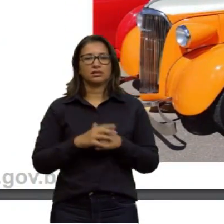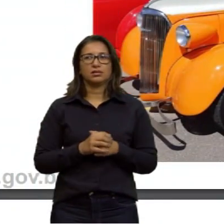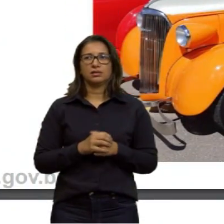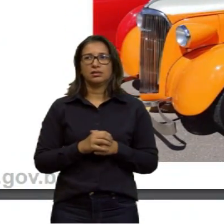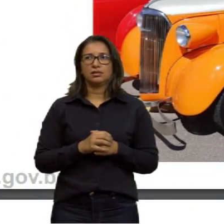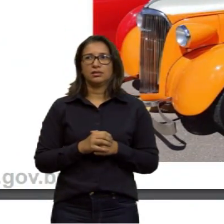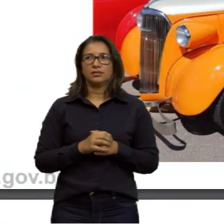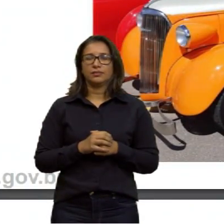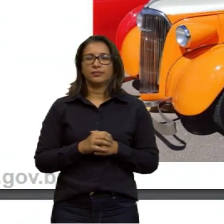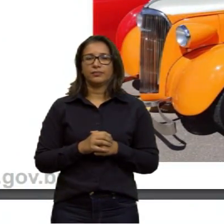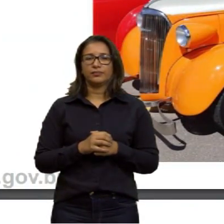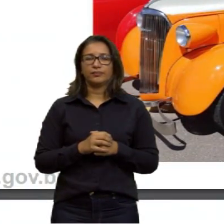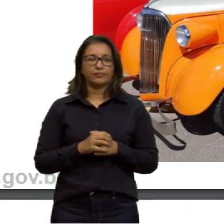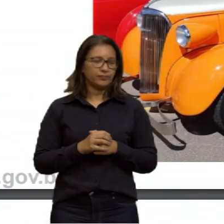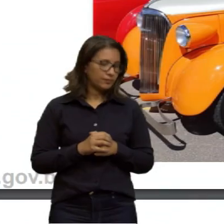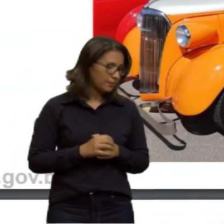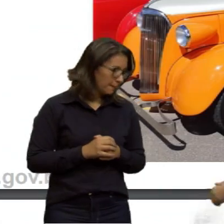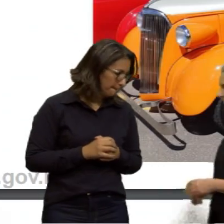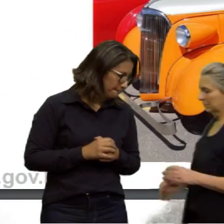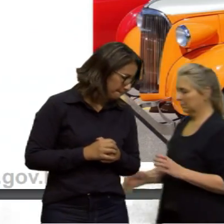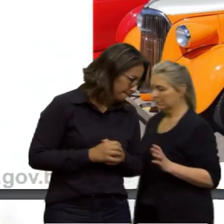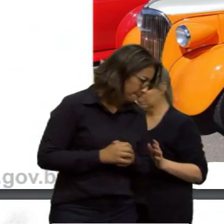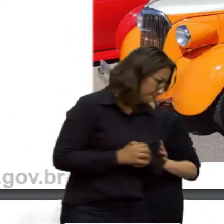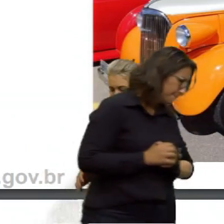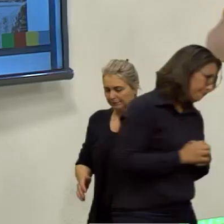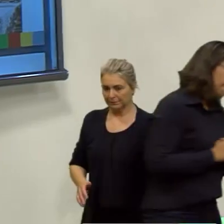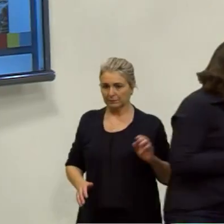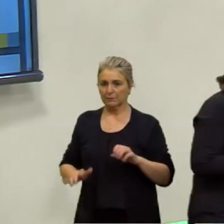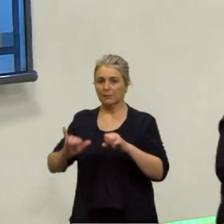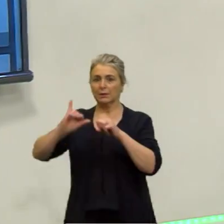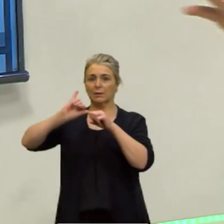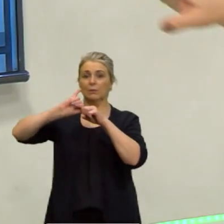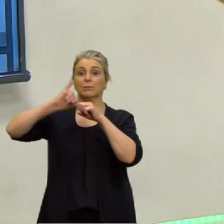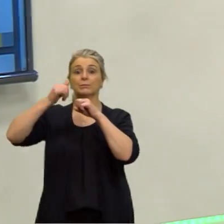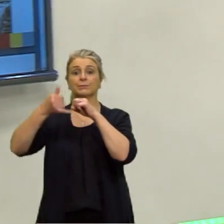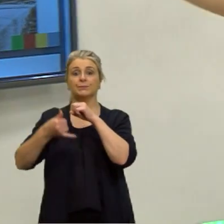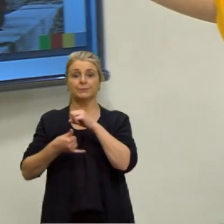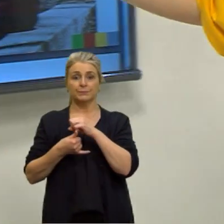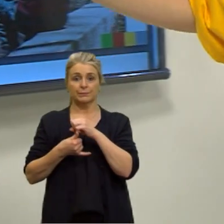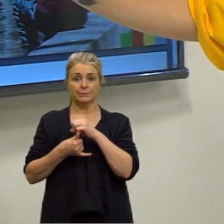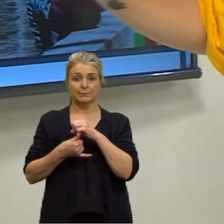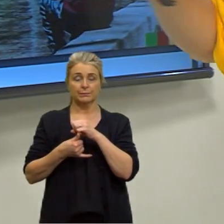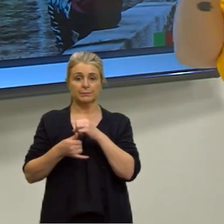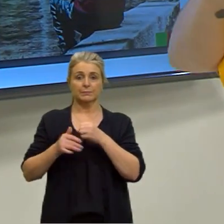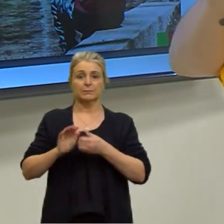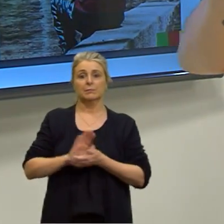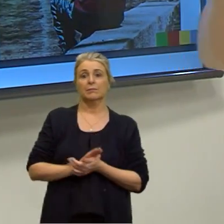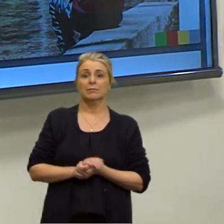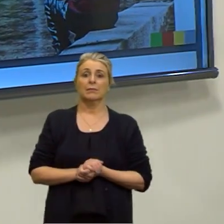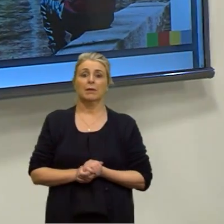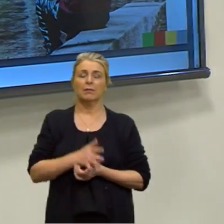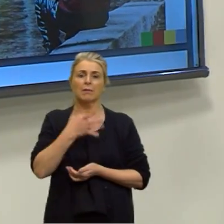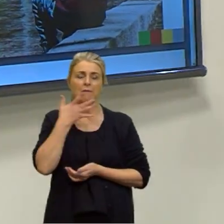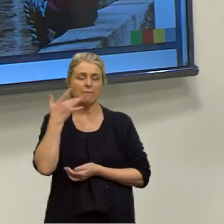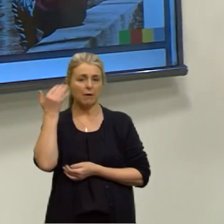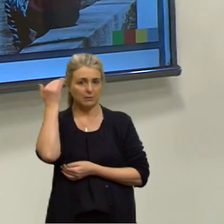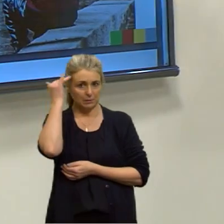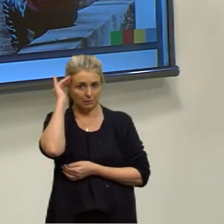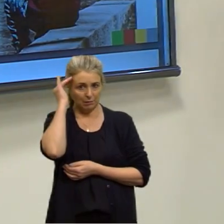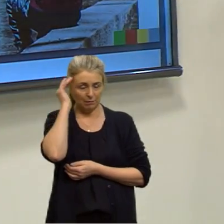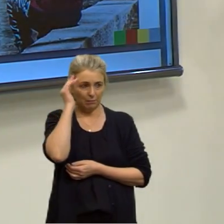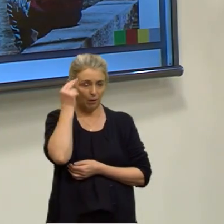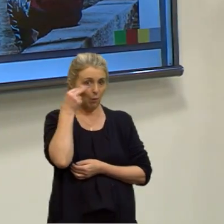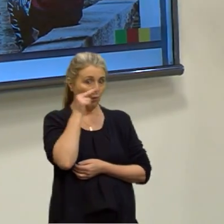laranja adjetivos trouxe várias imagens aqui para vocês eu acho que vai ficar bem fácil de entender o que eles são pelas